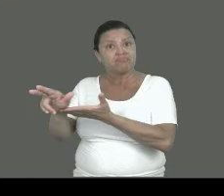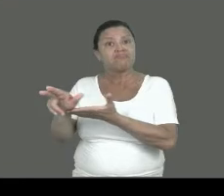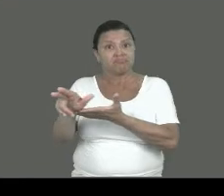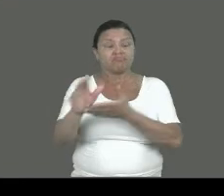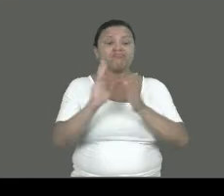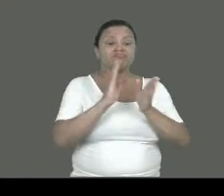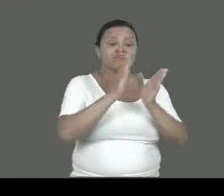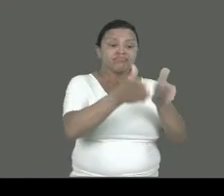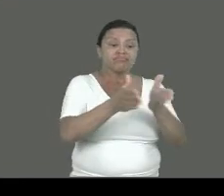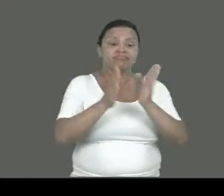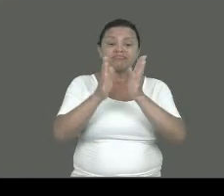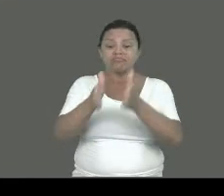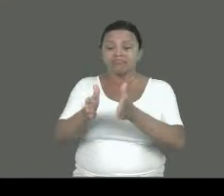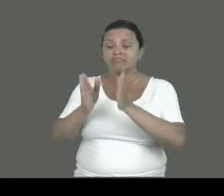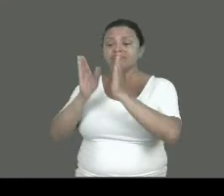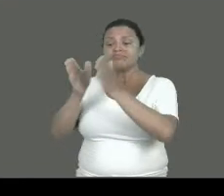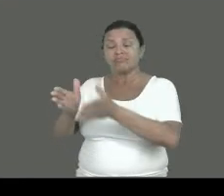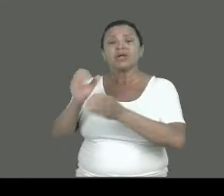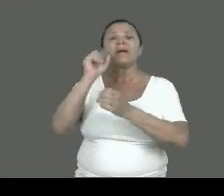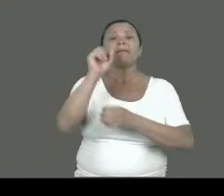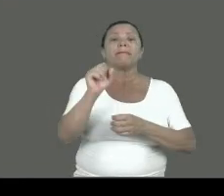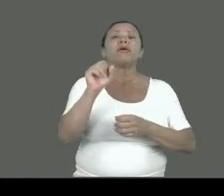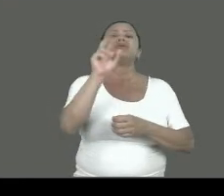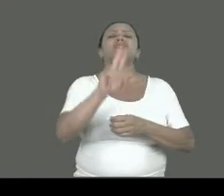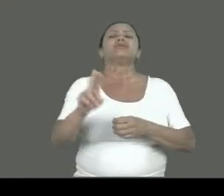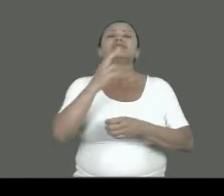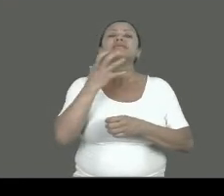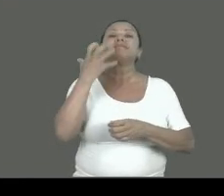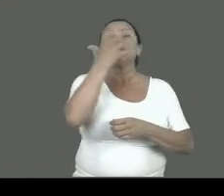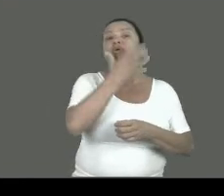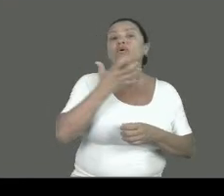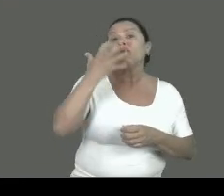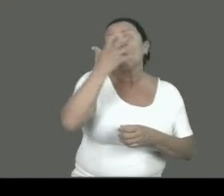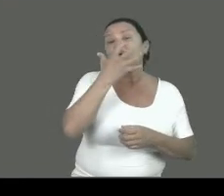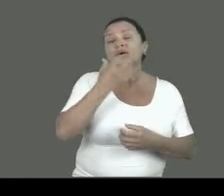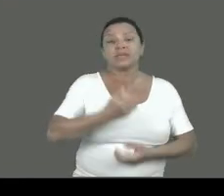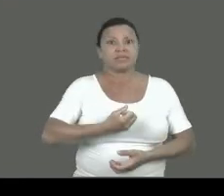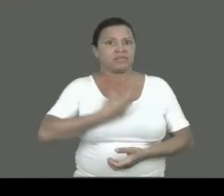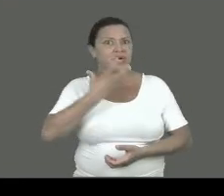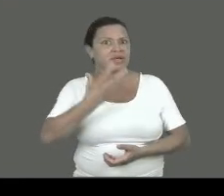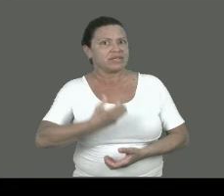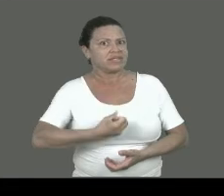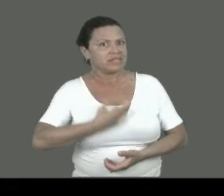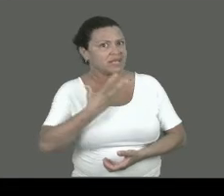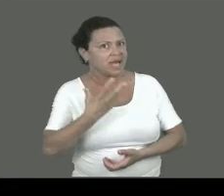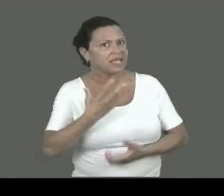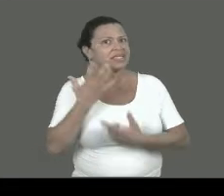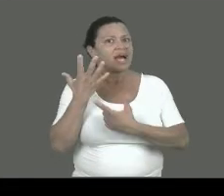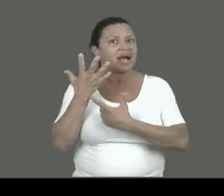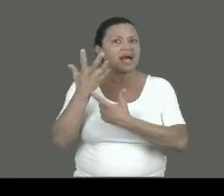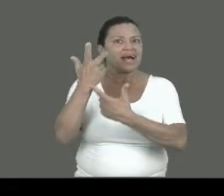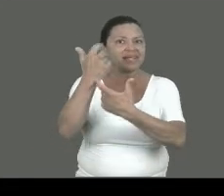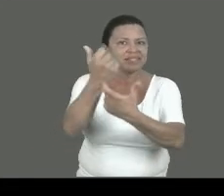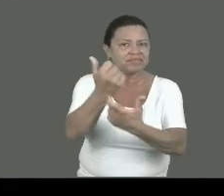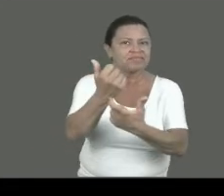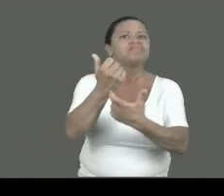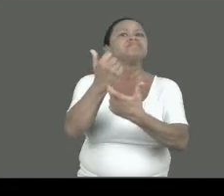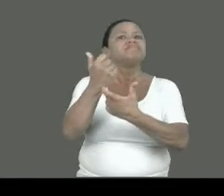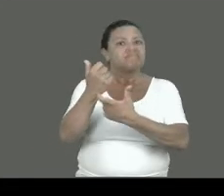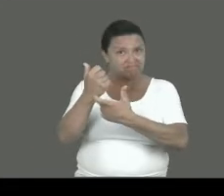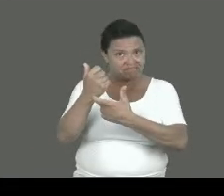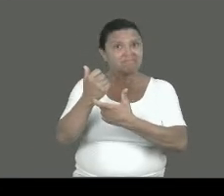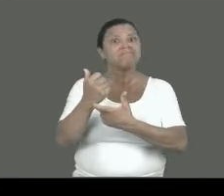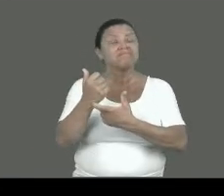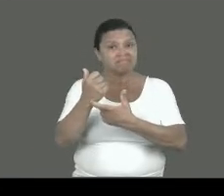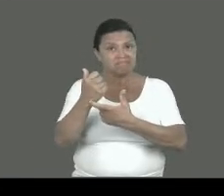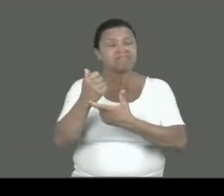fontes. A gente pode se utilizar da música, a gente pode se utilizar da poesia, das artes, de fontes